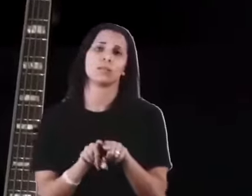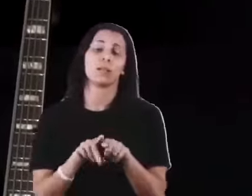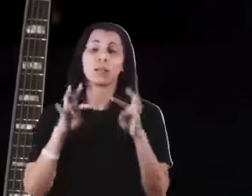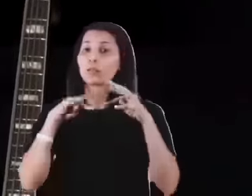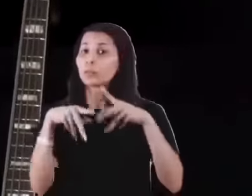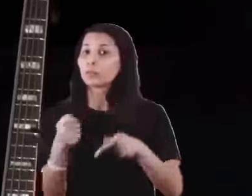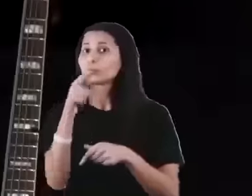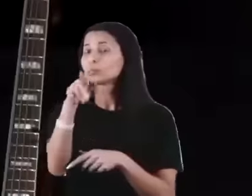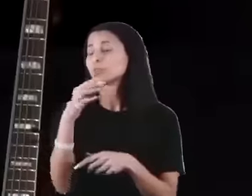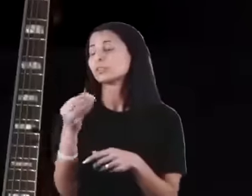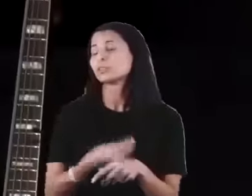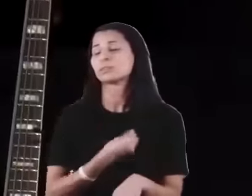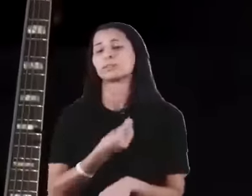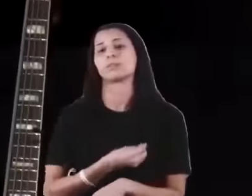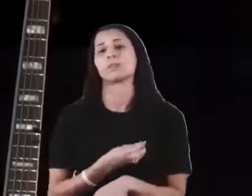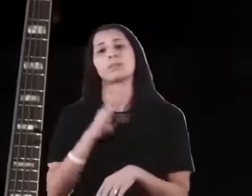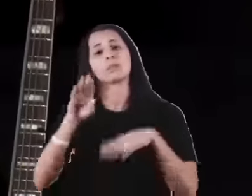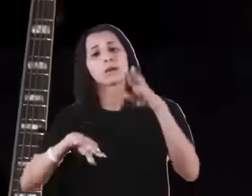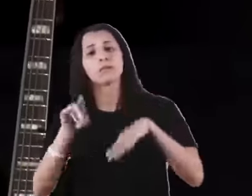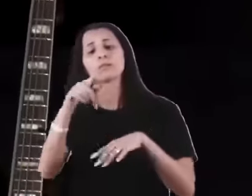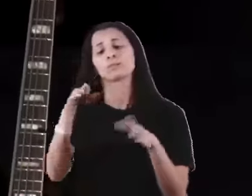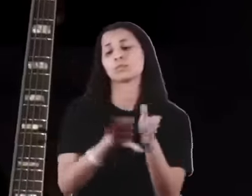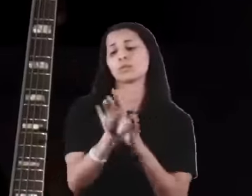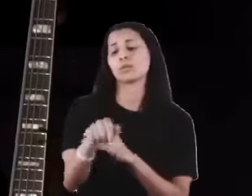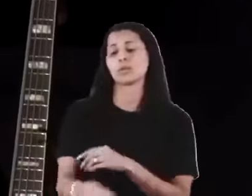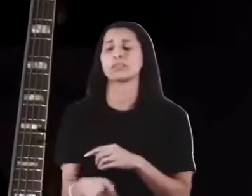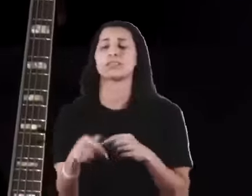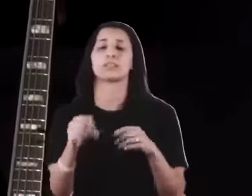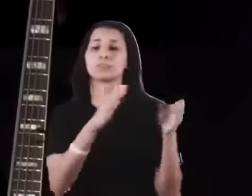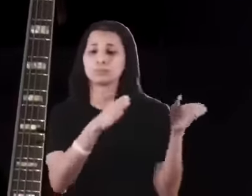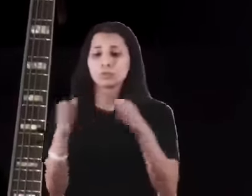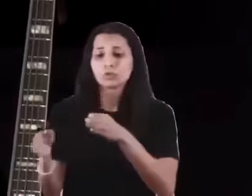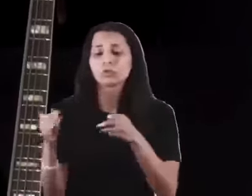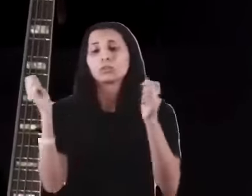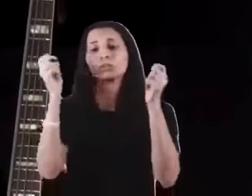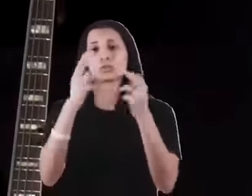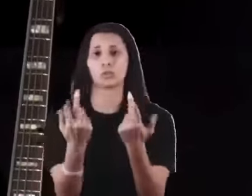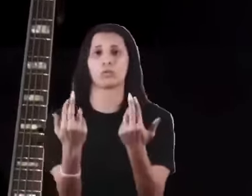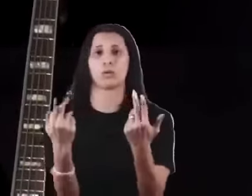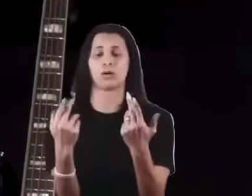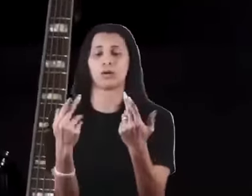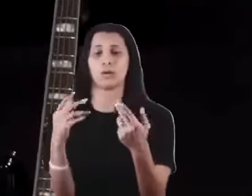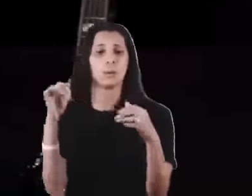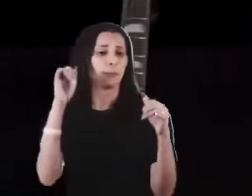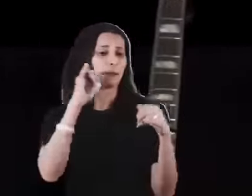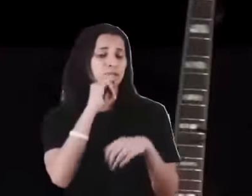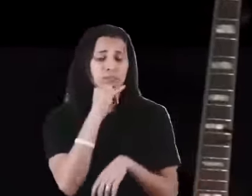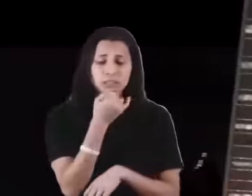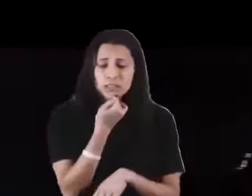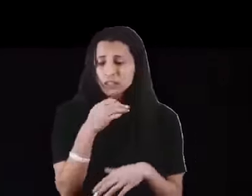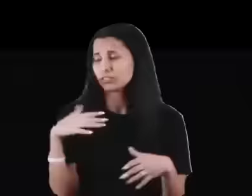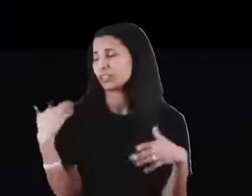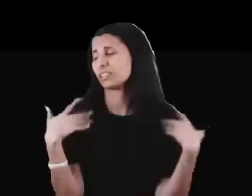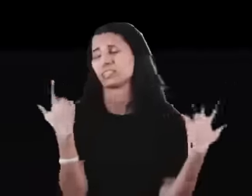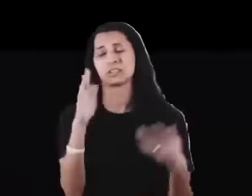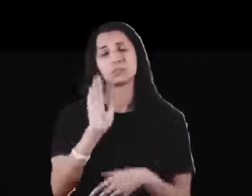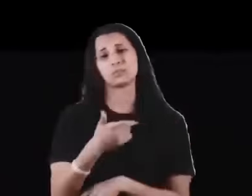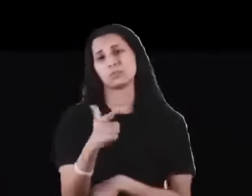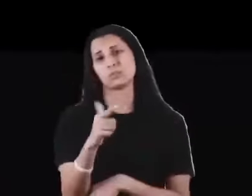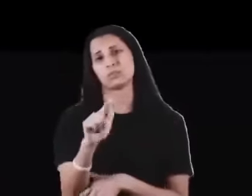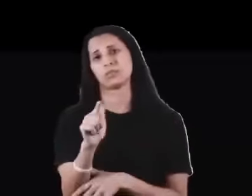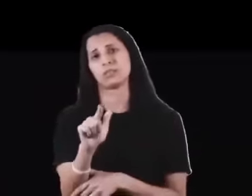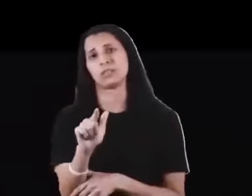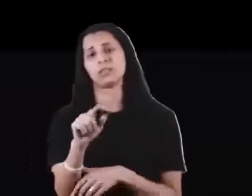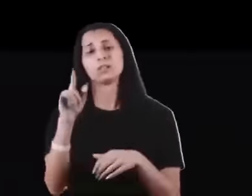está aqui você está se sentindo nesse estágio Sabe aquele estado que você não tem mais alegria para a vida aquele estágio que você já sofreu tanto que vocês